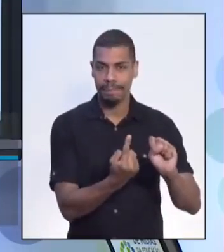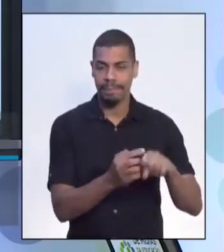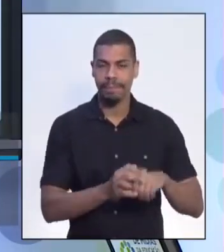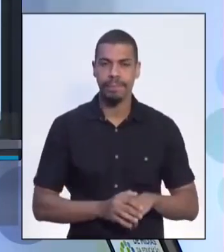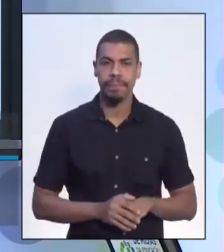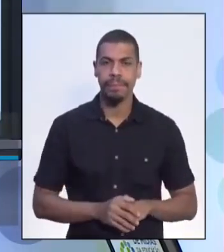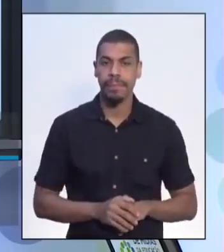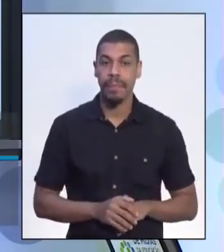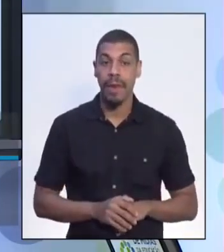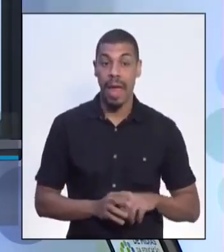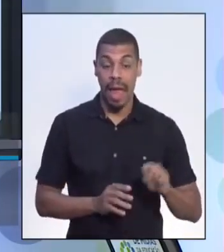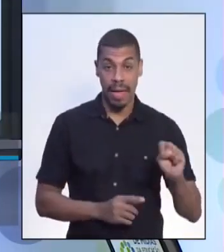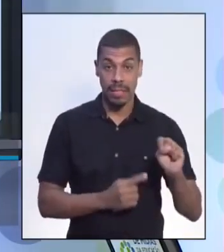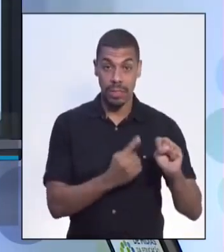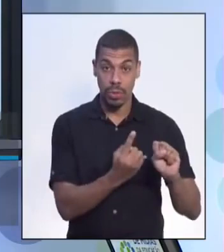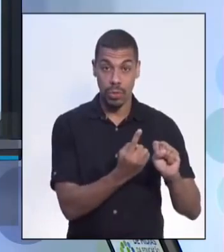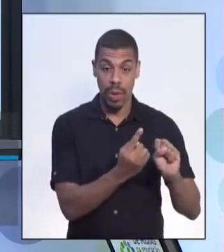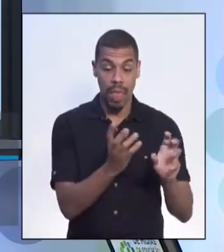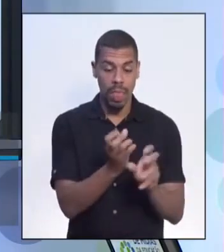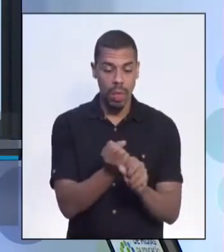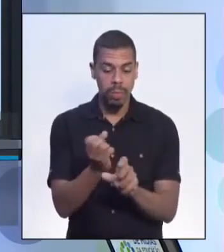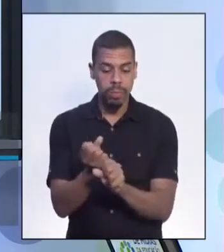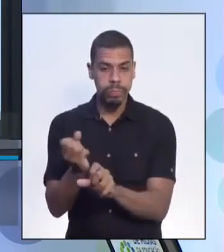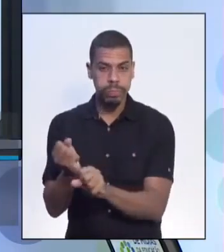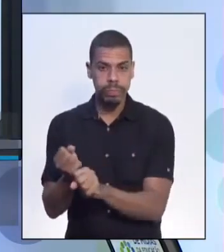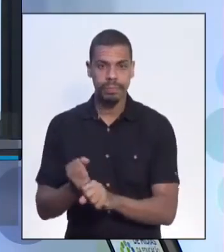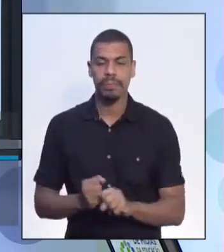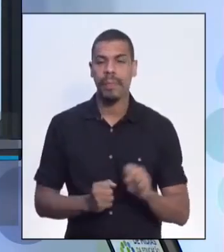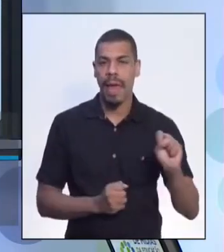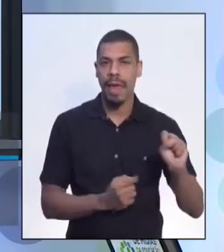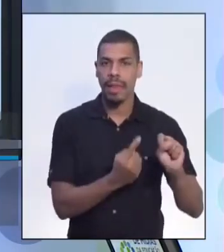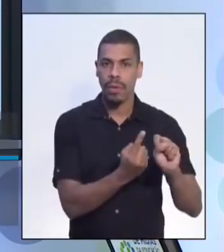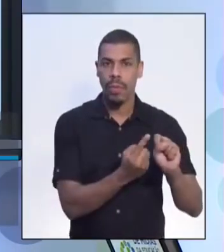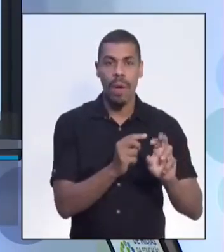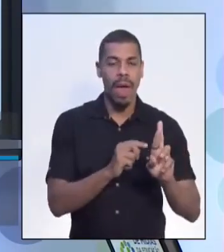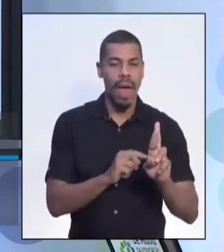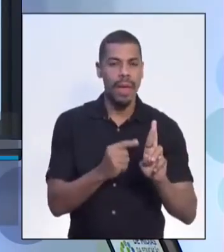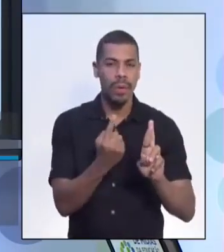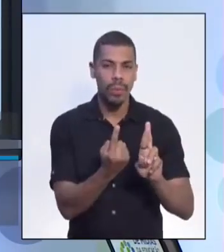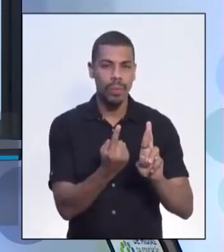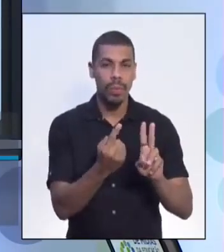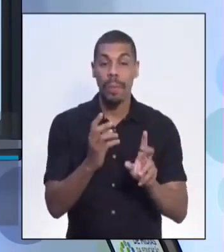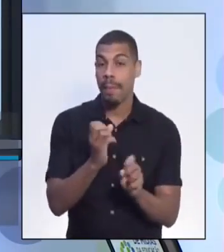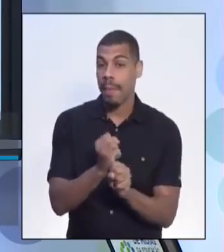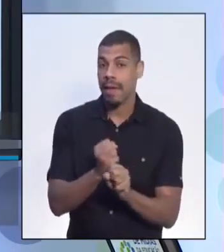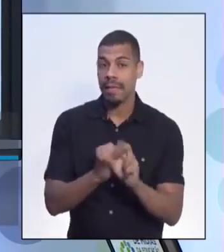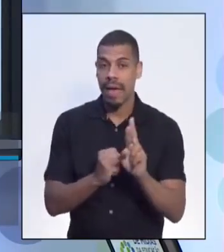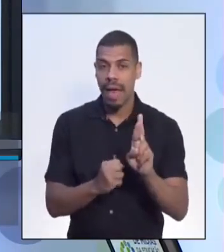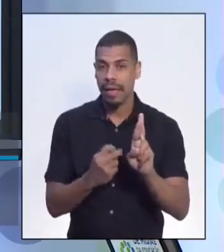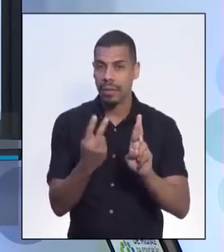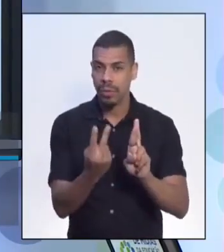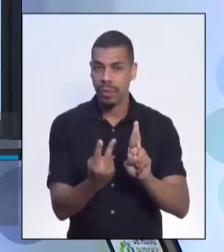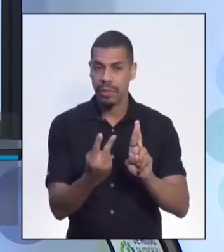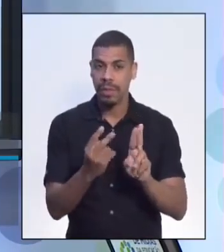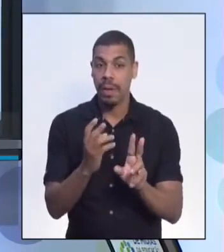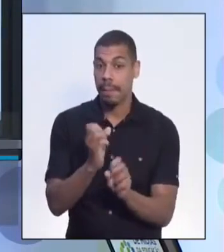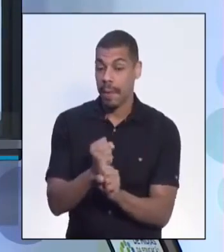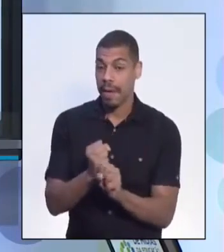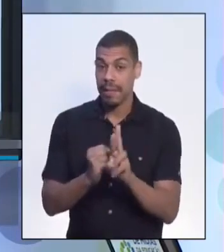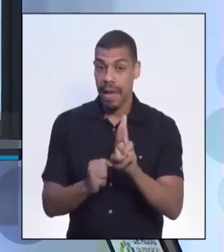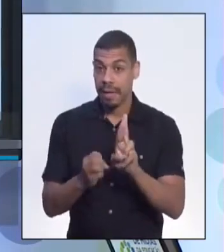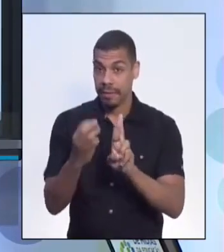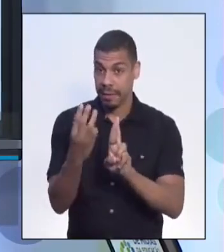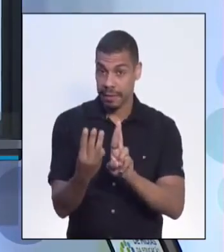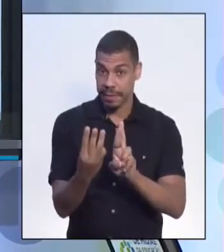é S1? É a soma das raízes. R1 mais R2 mais